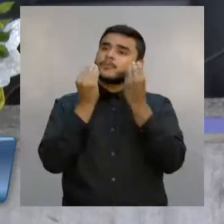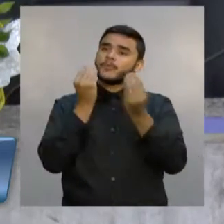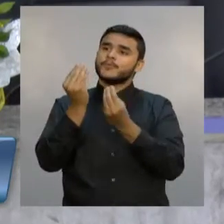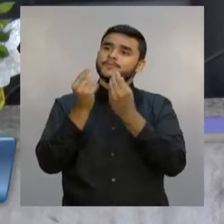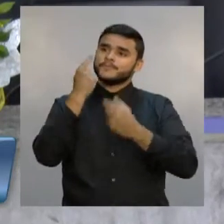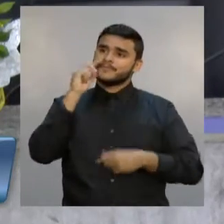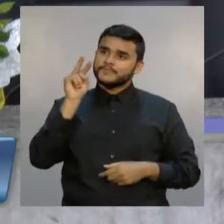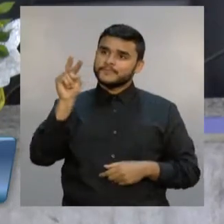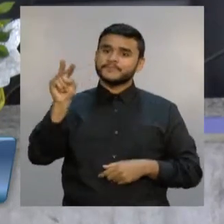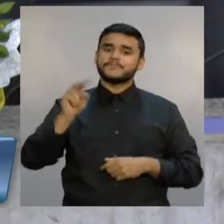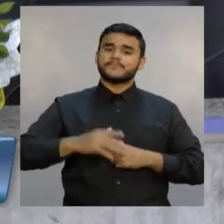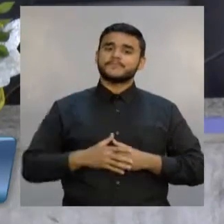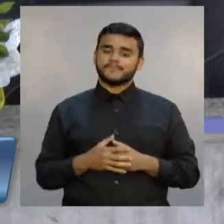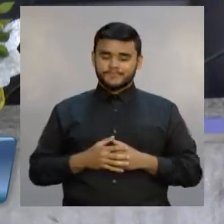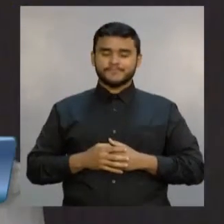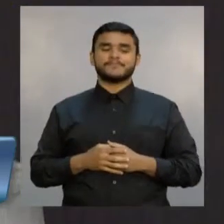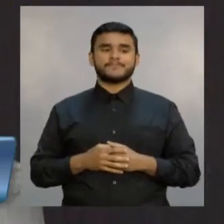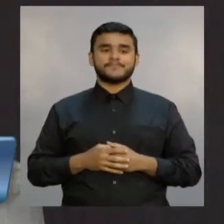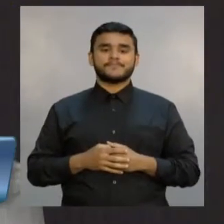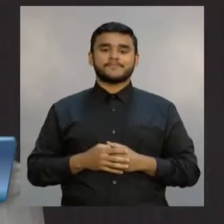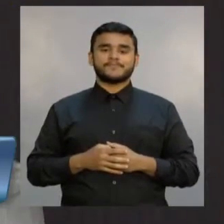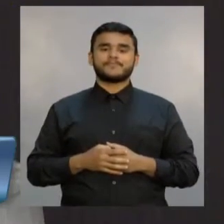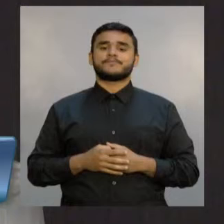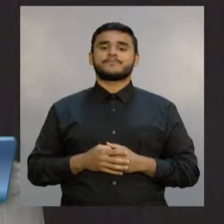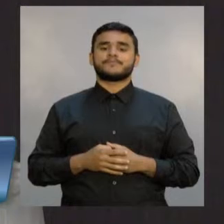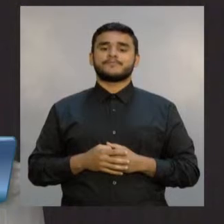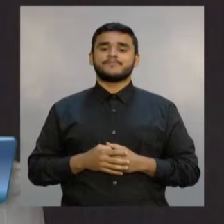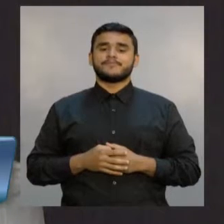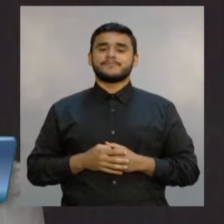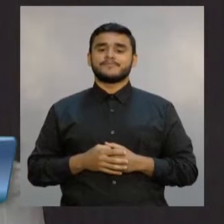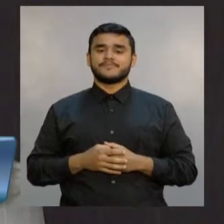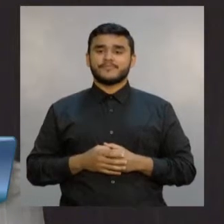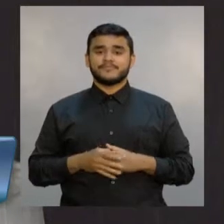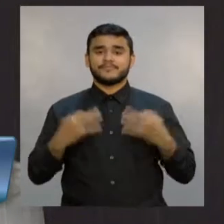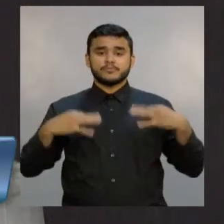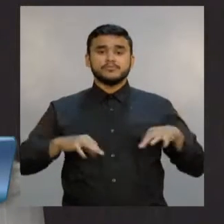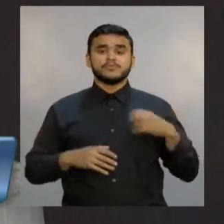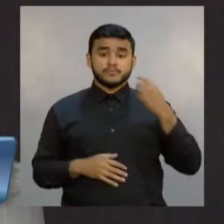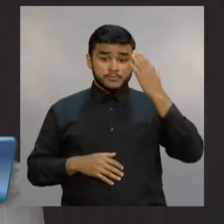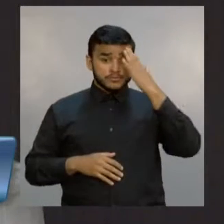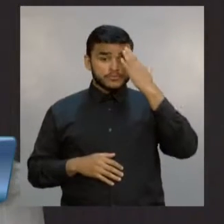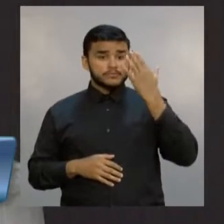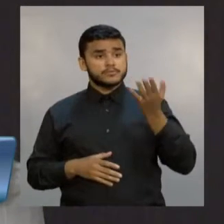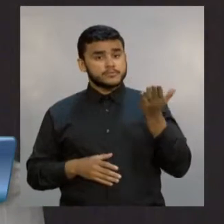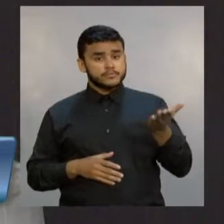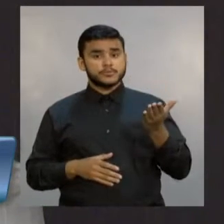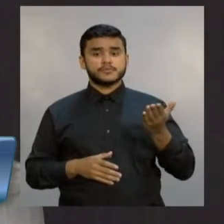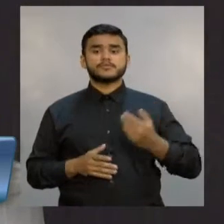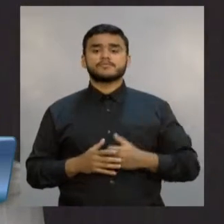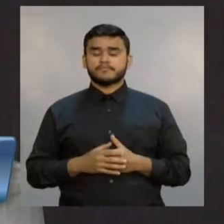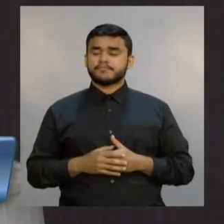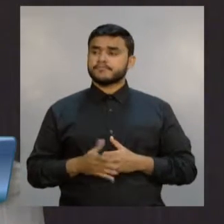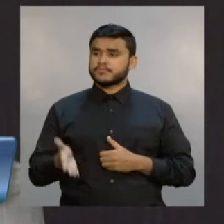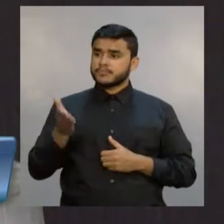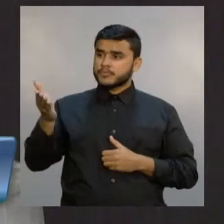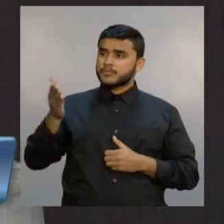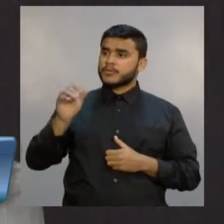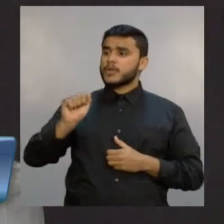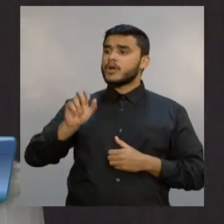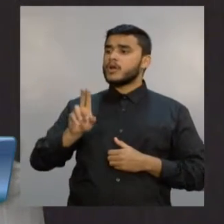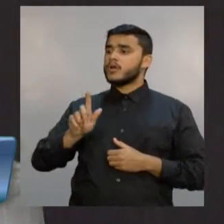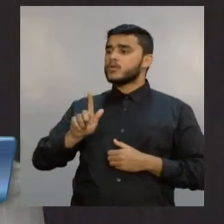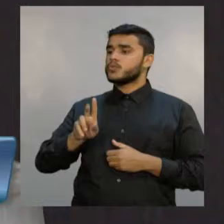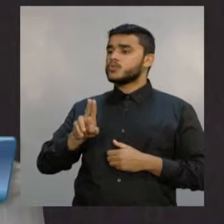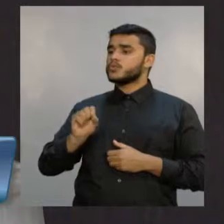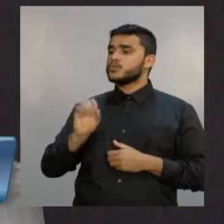obrigada, meu querido deputado Renato Rosendo. Eu que agradeço. Saudar também a deputada Augusta, deputada, né, estávamos aqui